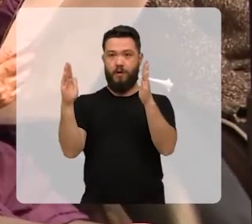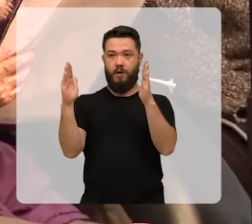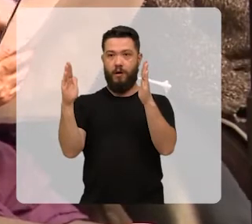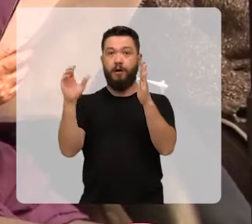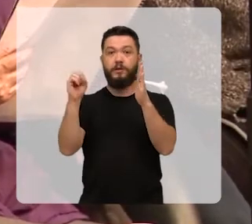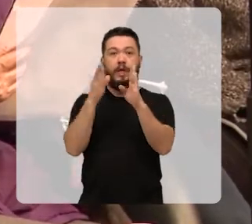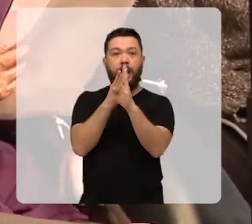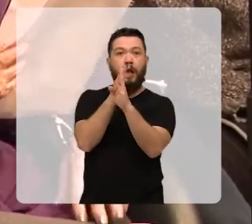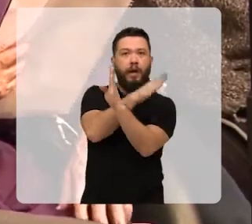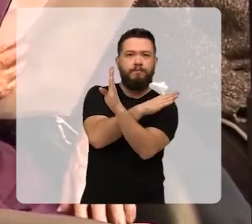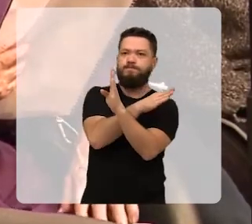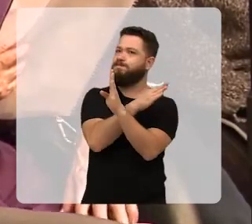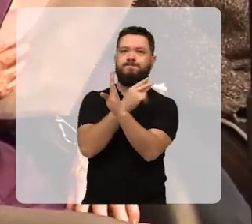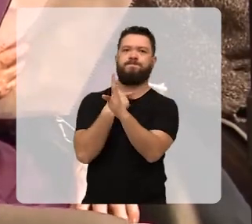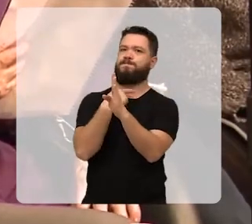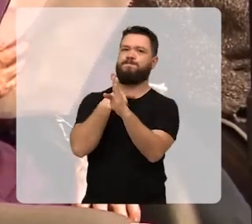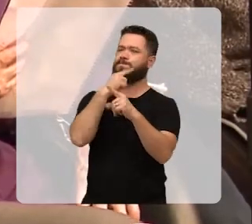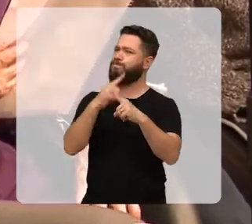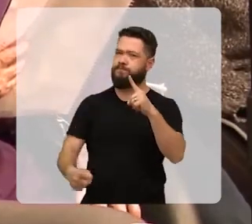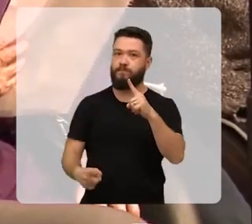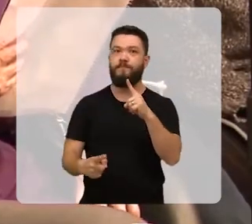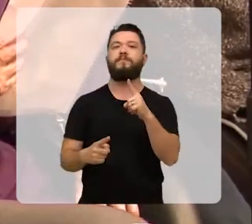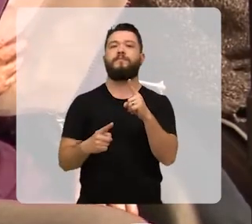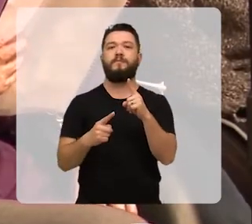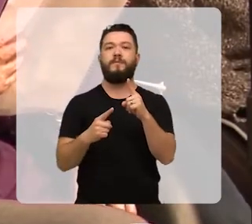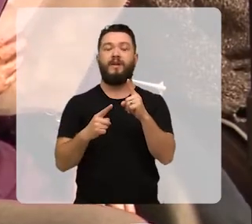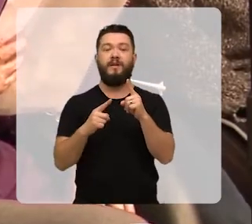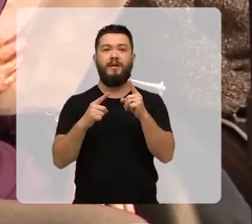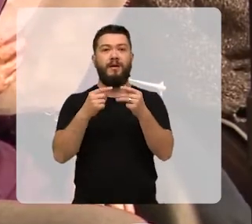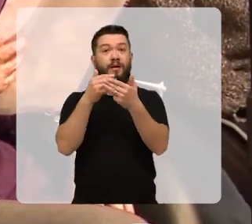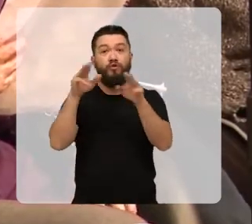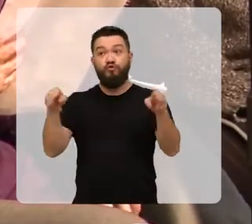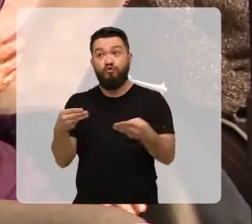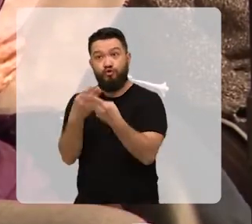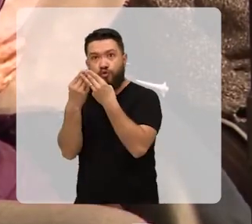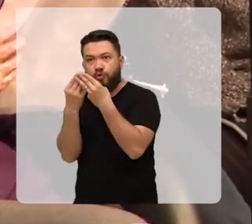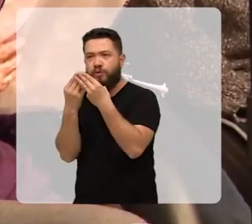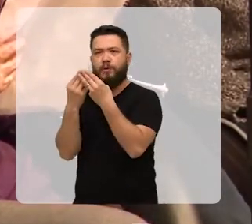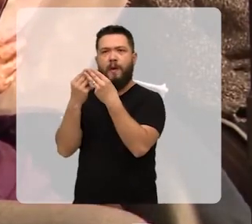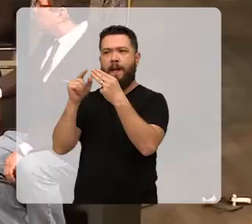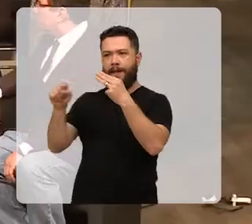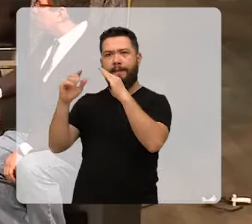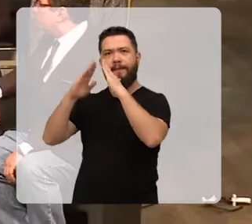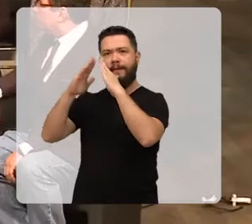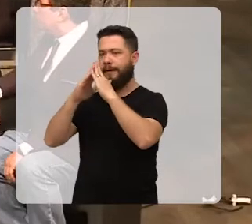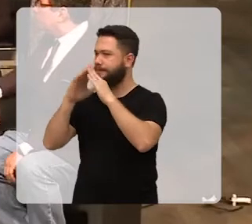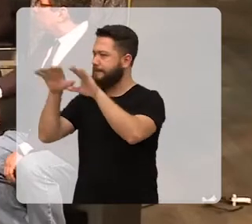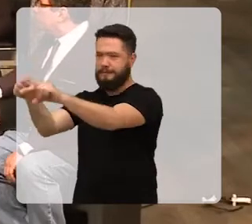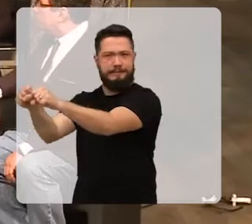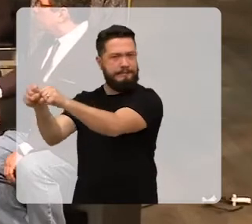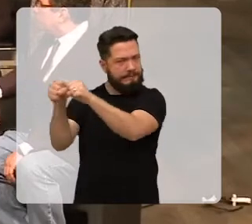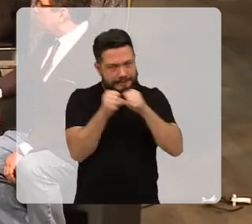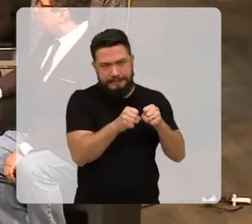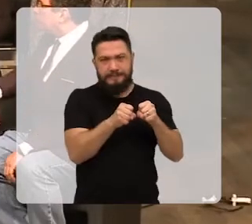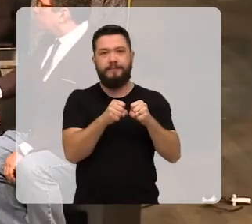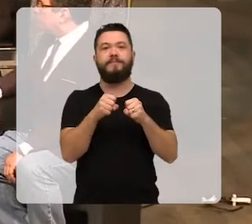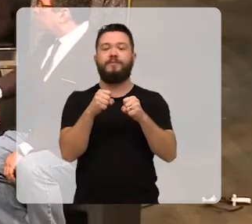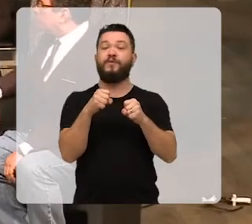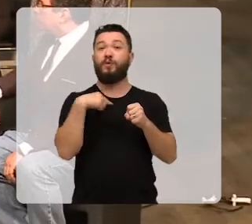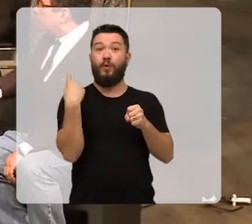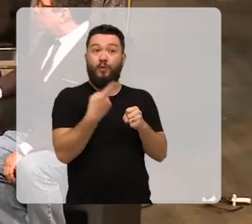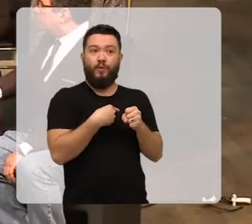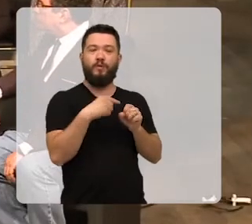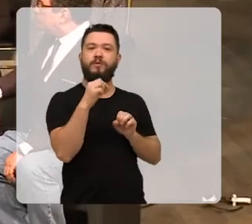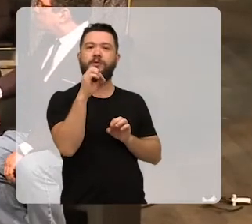desculpa, das suas casas. Fomos obrigados a depositar todos os bens